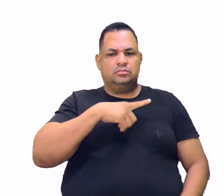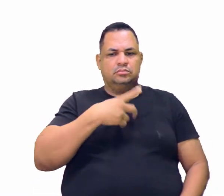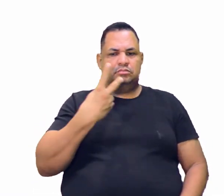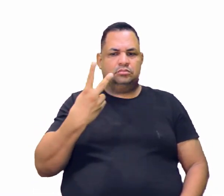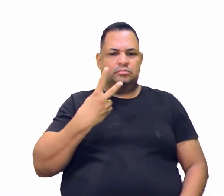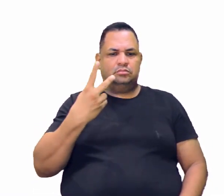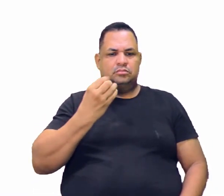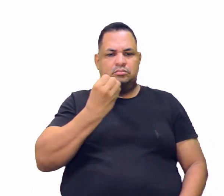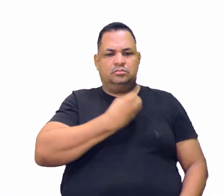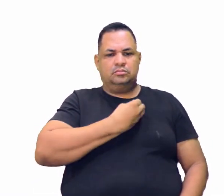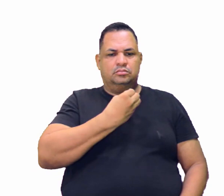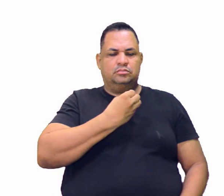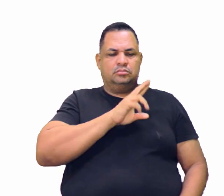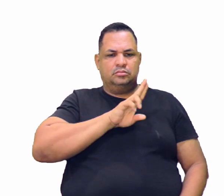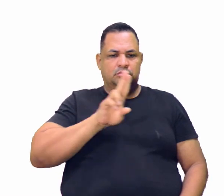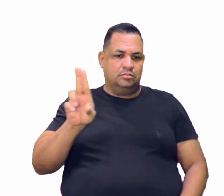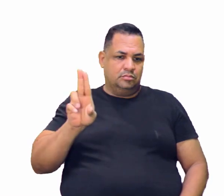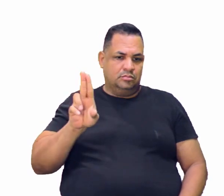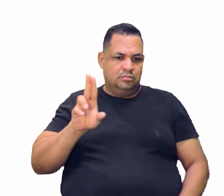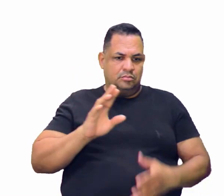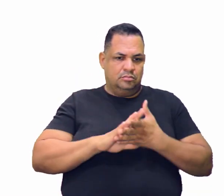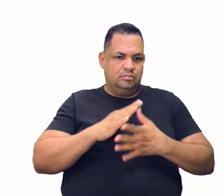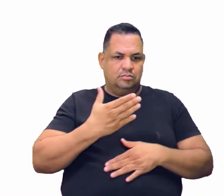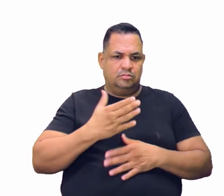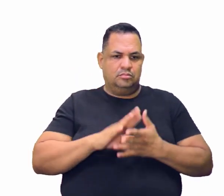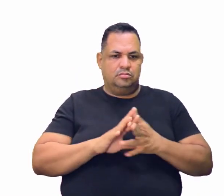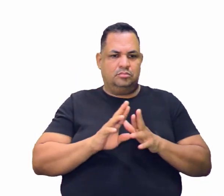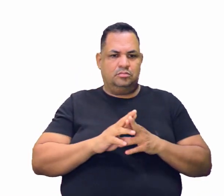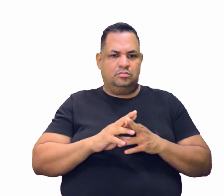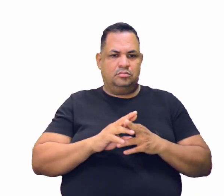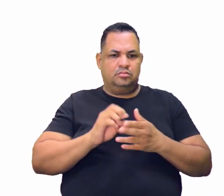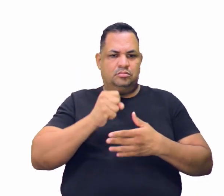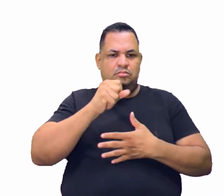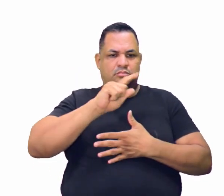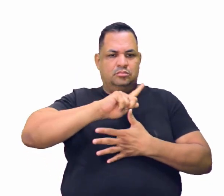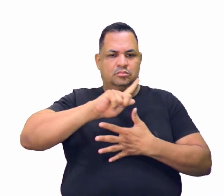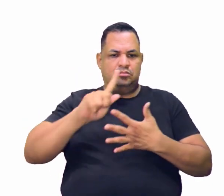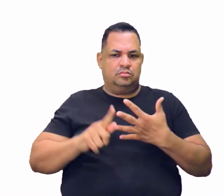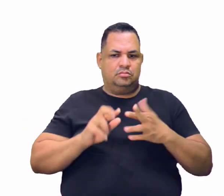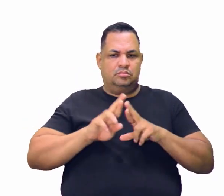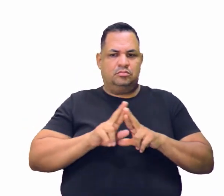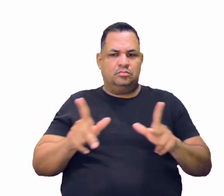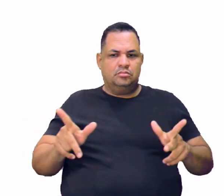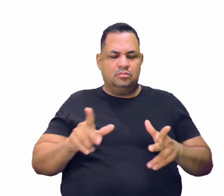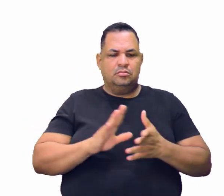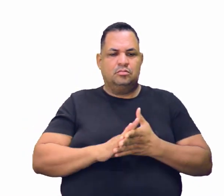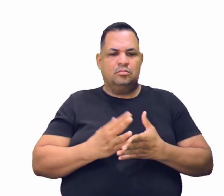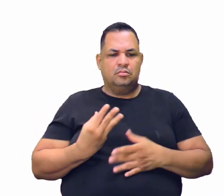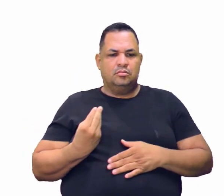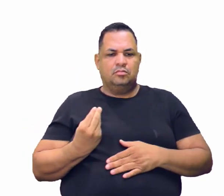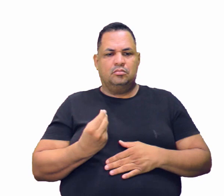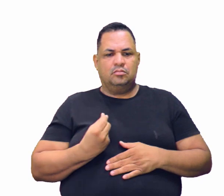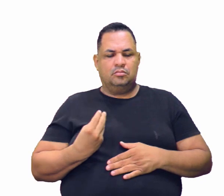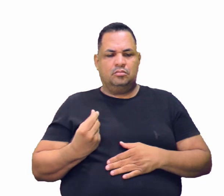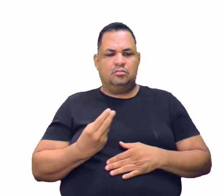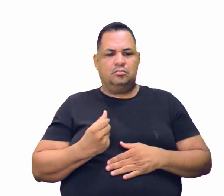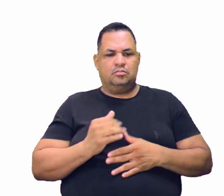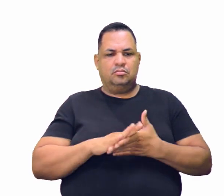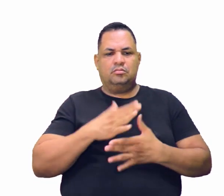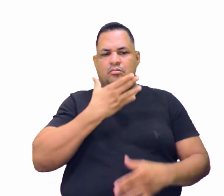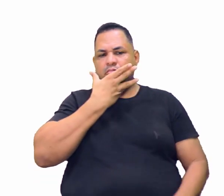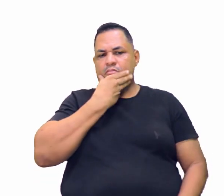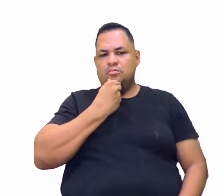dois nomes de gêneros diferentes. Fica o quê? No plural